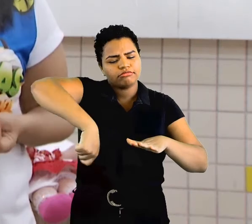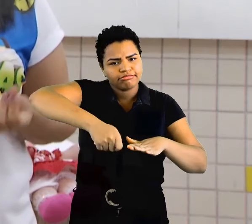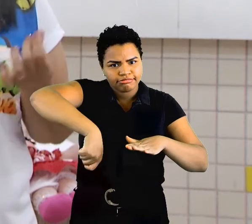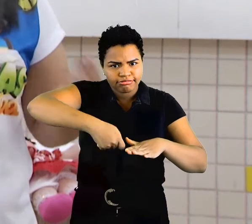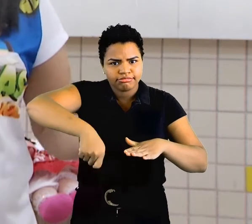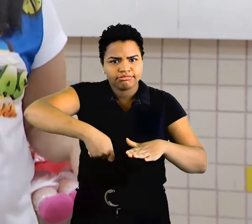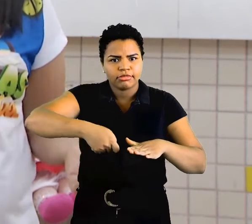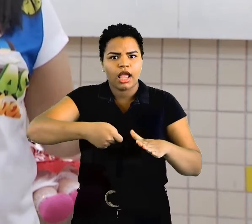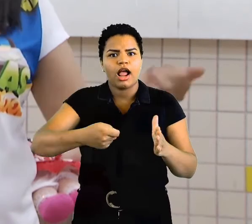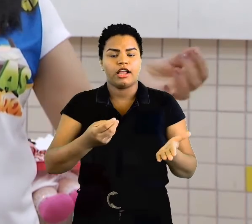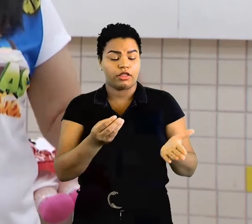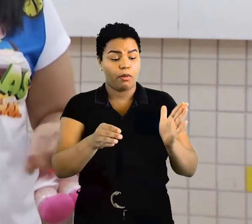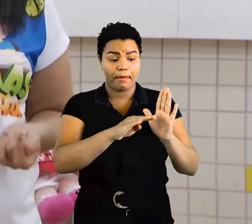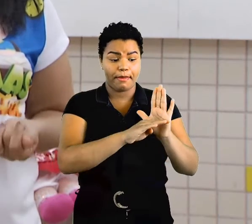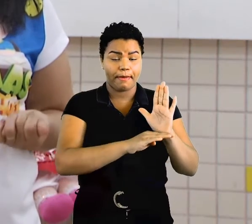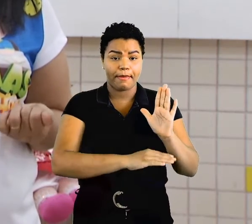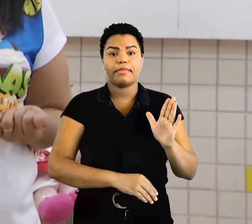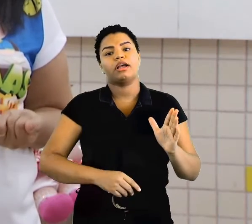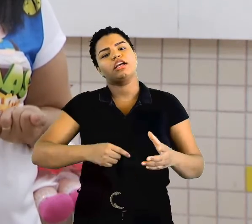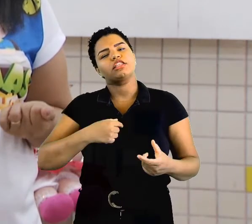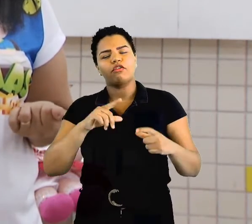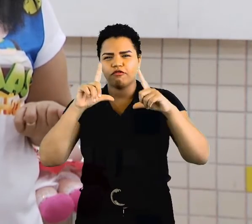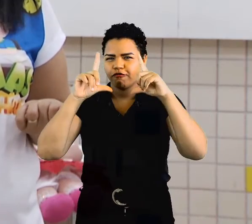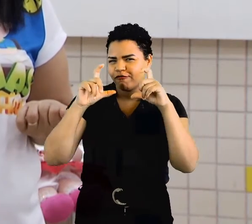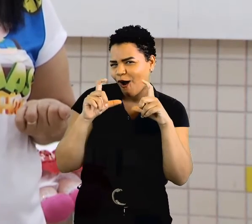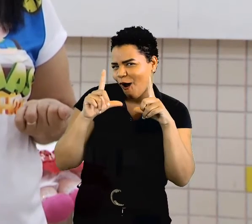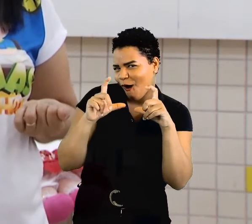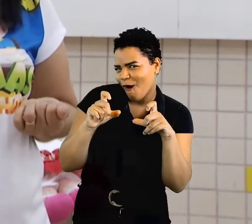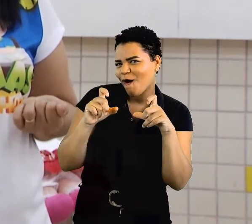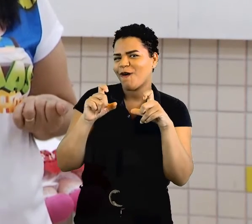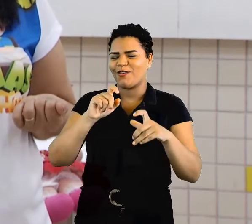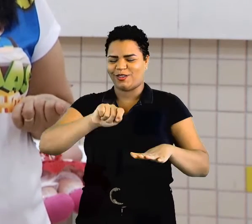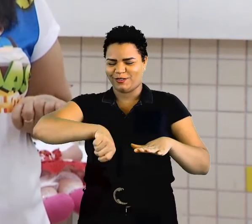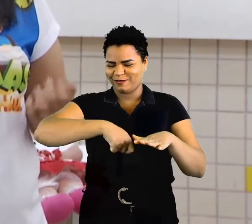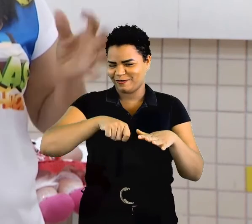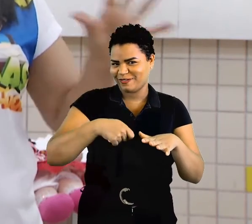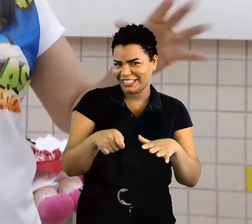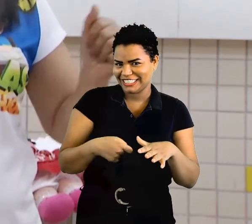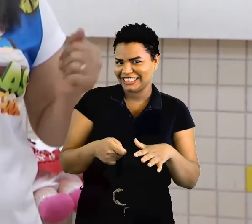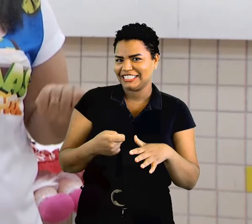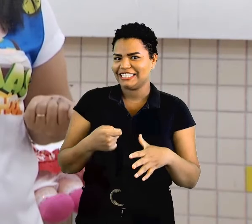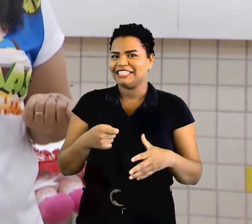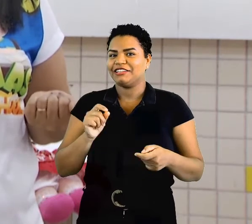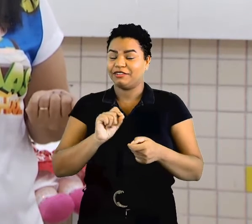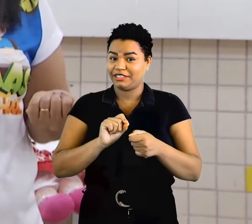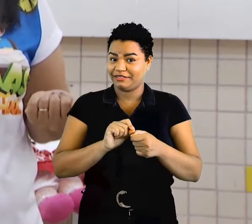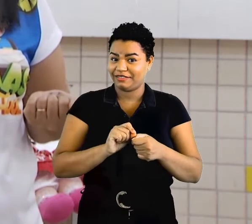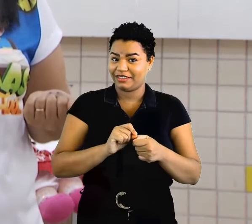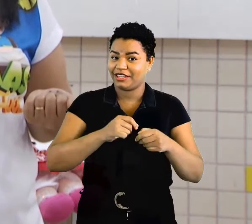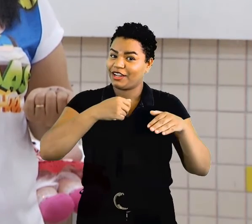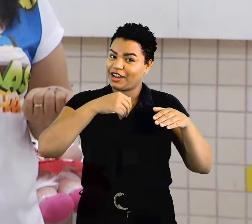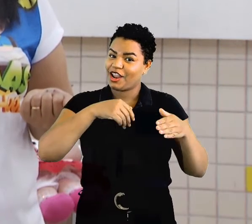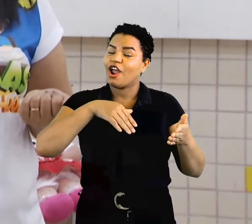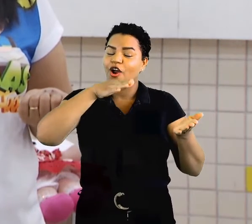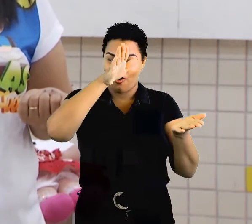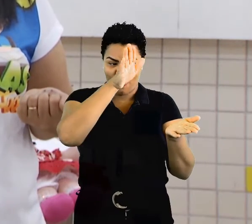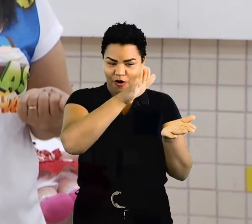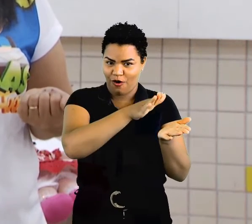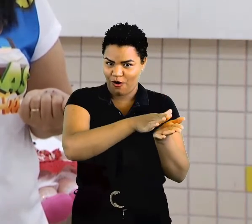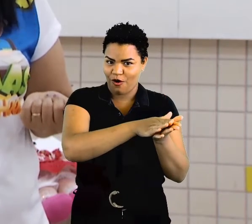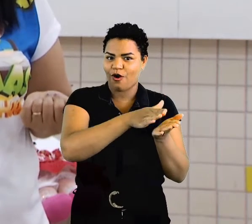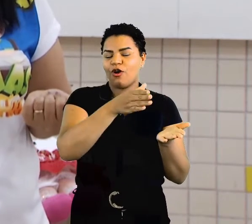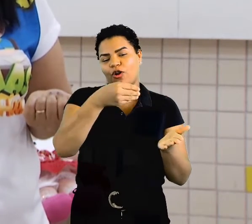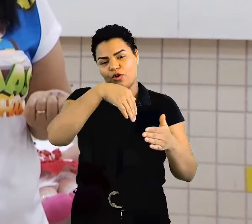registra, fotografa, faz uma foto de bonita, caprichada de você preparando esse alimento, coloca no seu caderno de PPT para depois